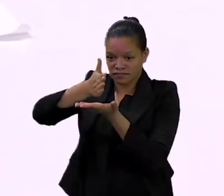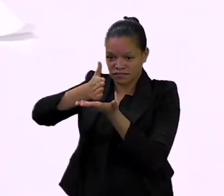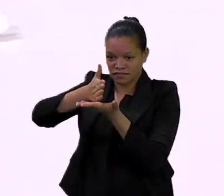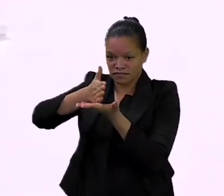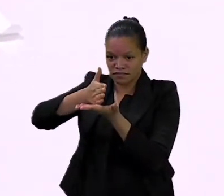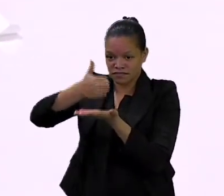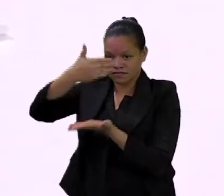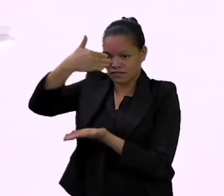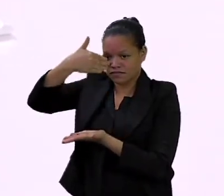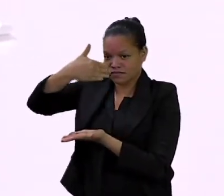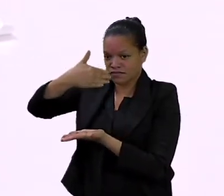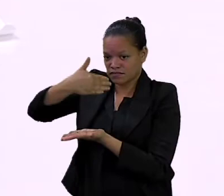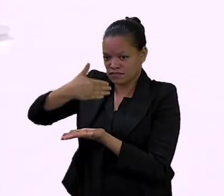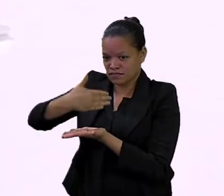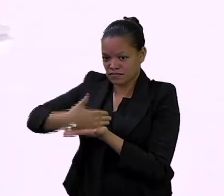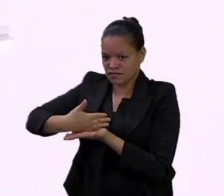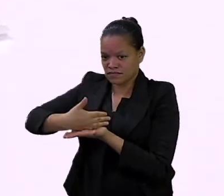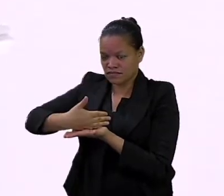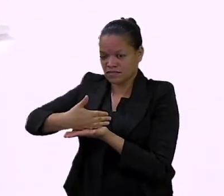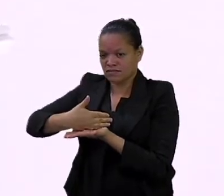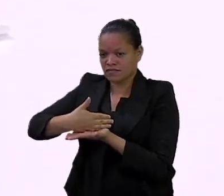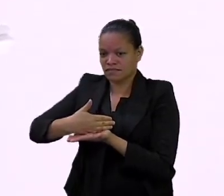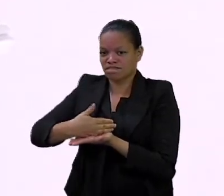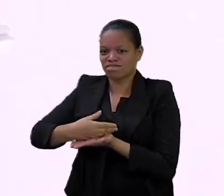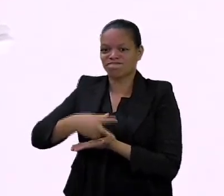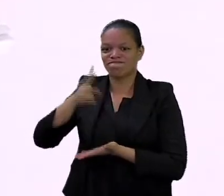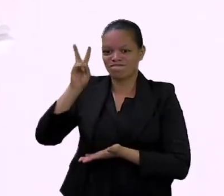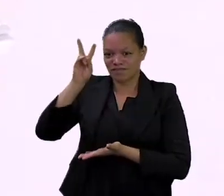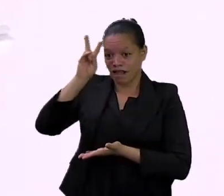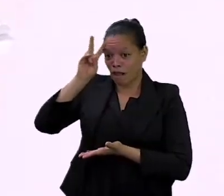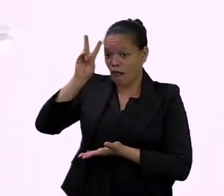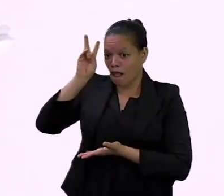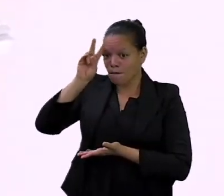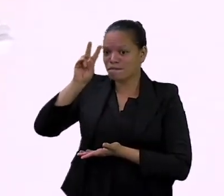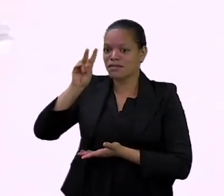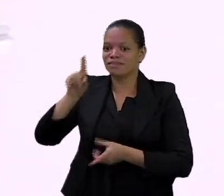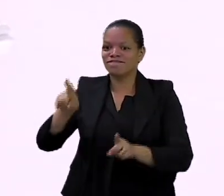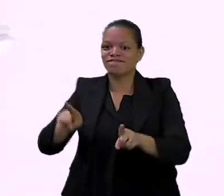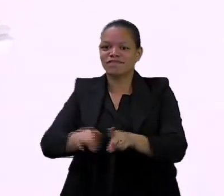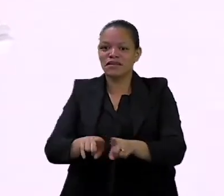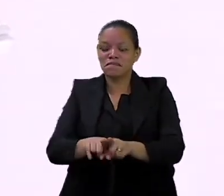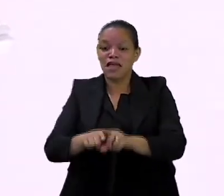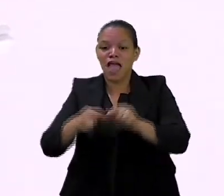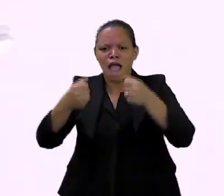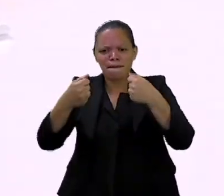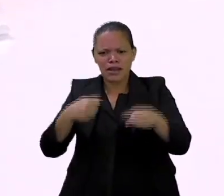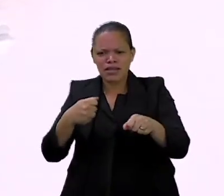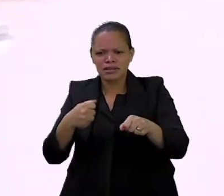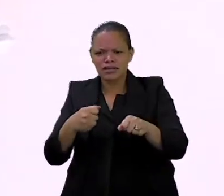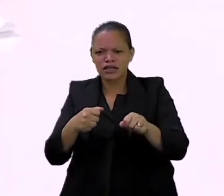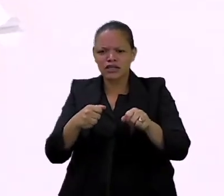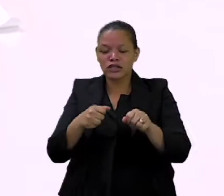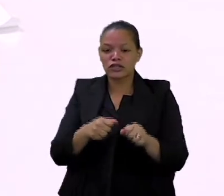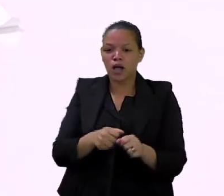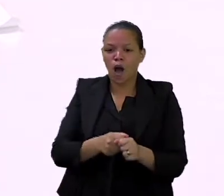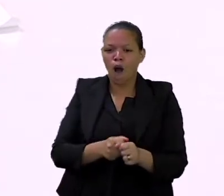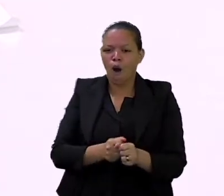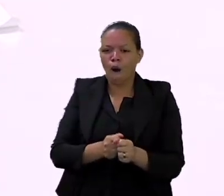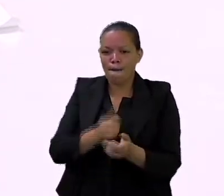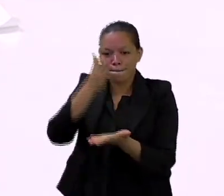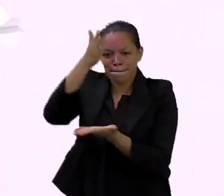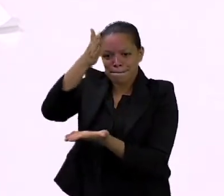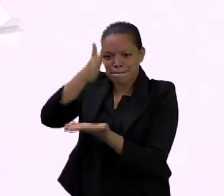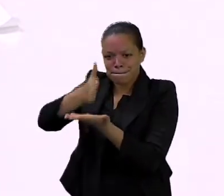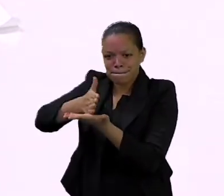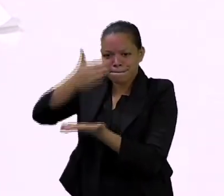Lembrando também que cada parte precisa estar igualmente dividida. Então, agora eu